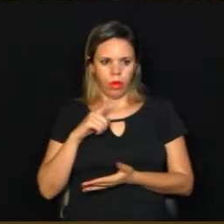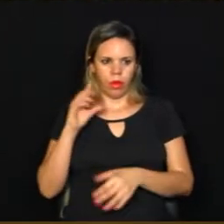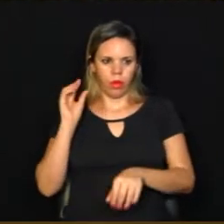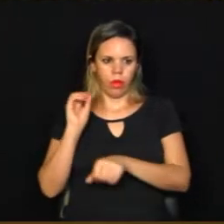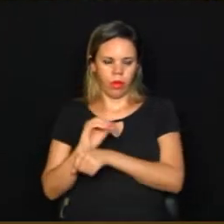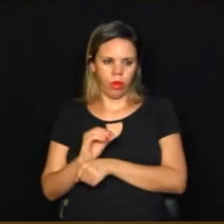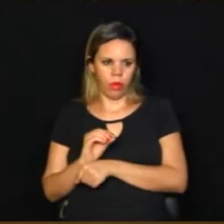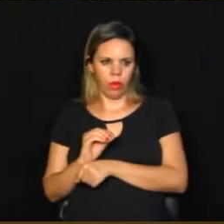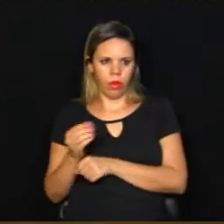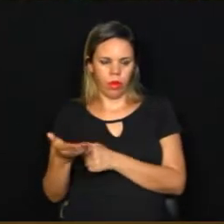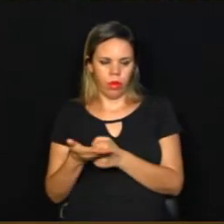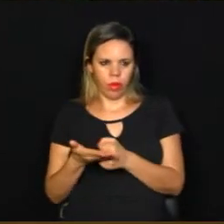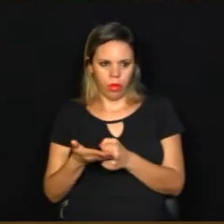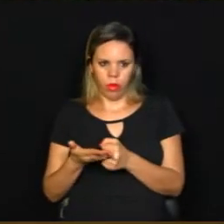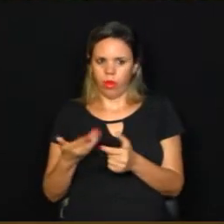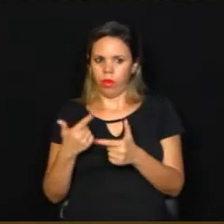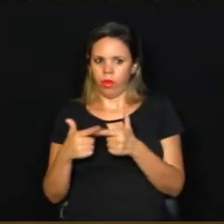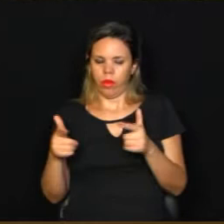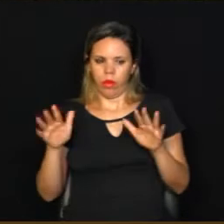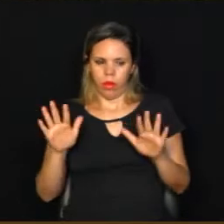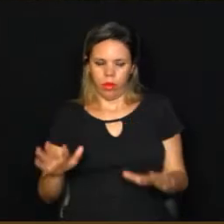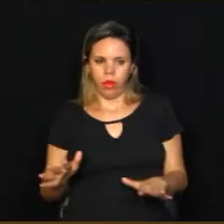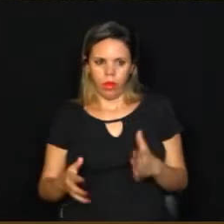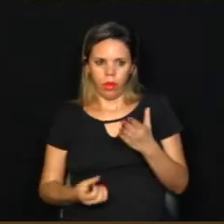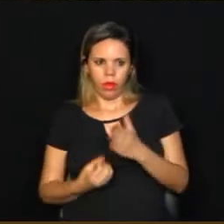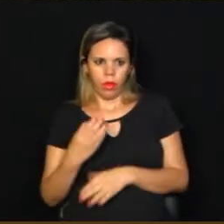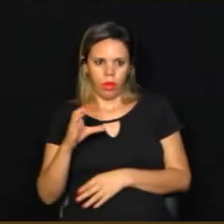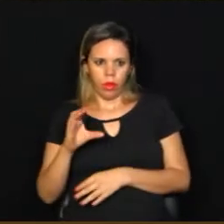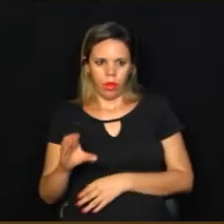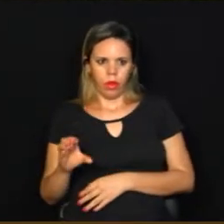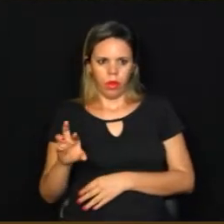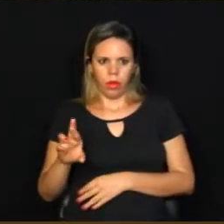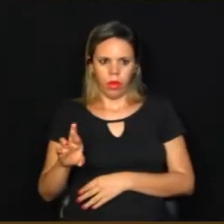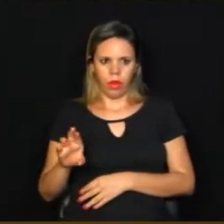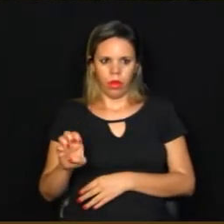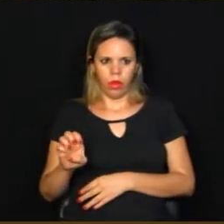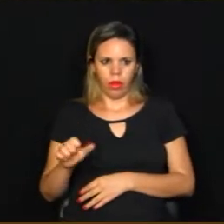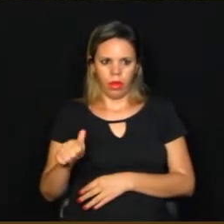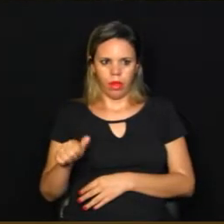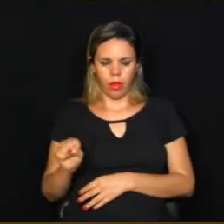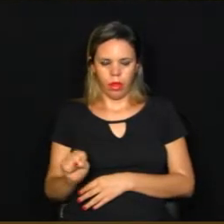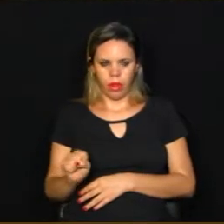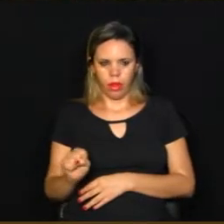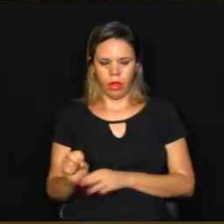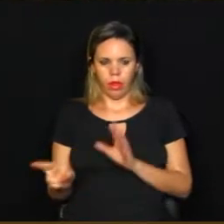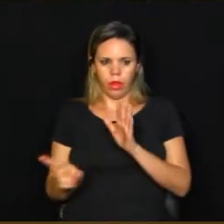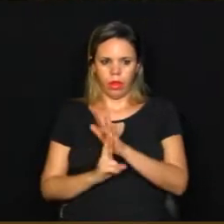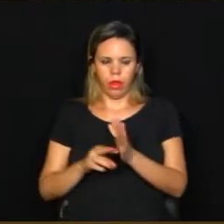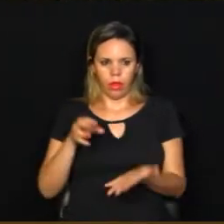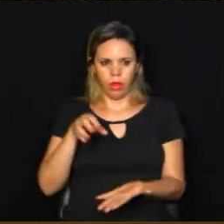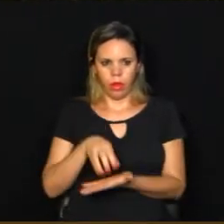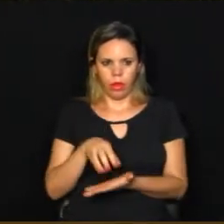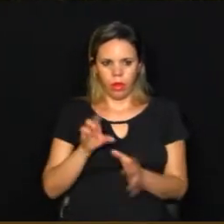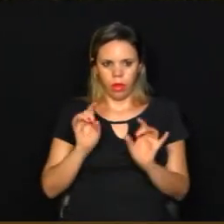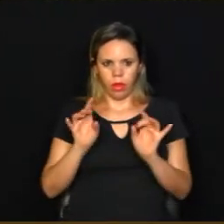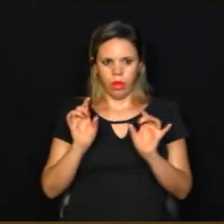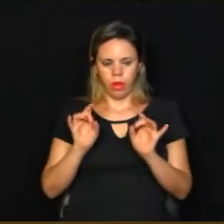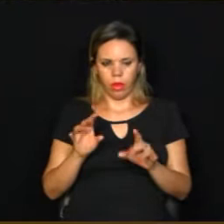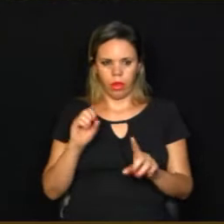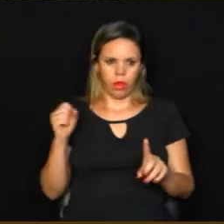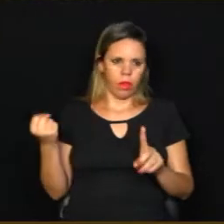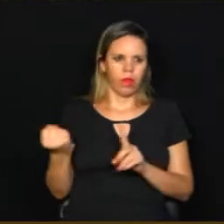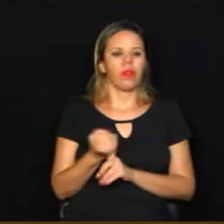proteção média complexidade, que é onde estão os CREAS. CREAS, Centro de Referência Especial da